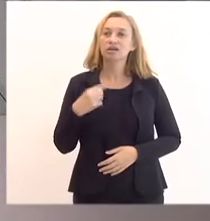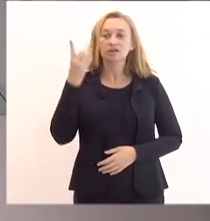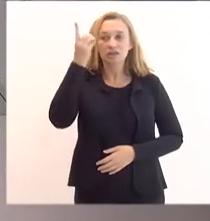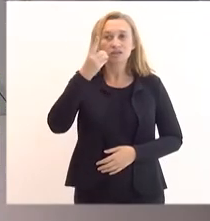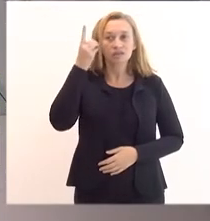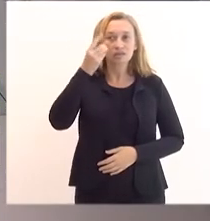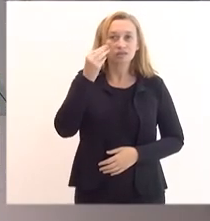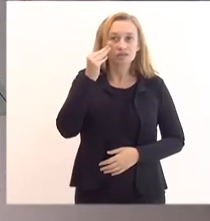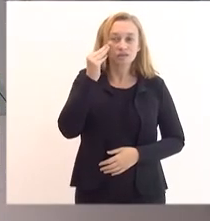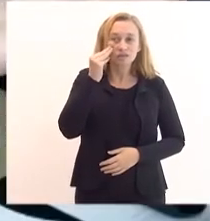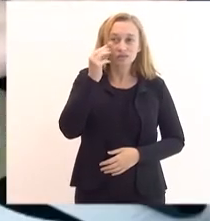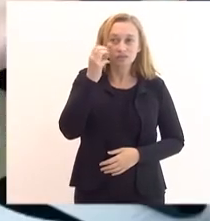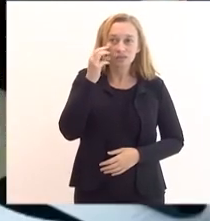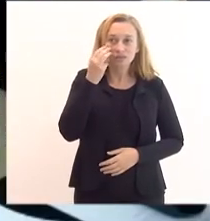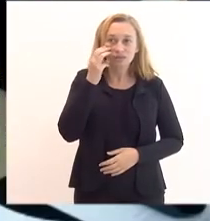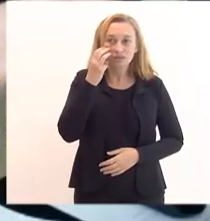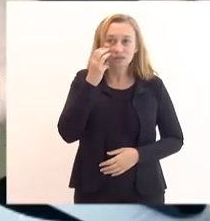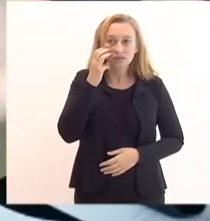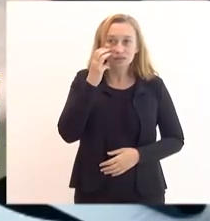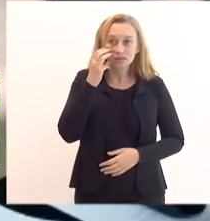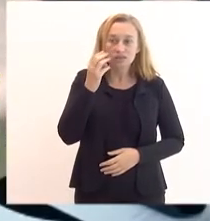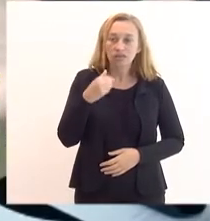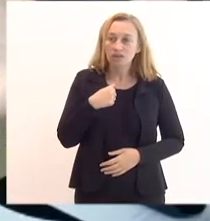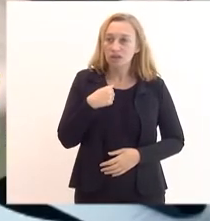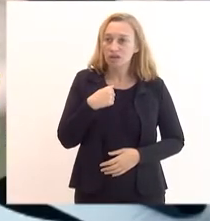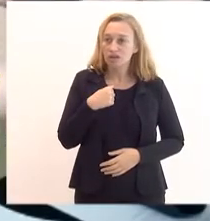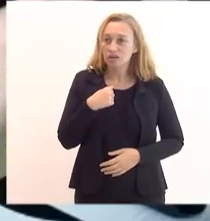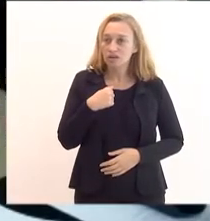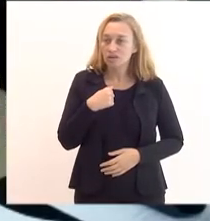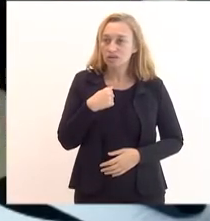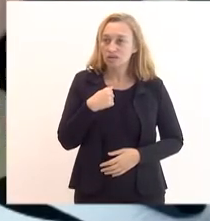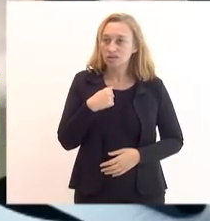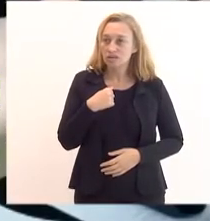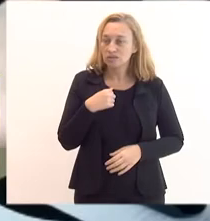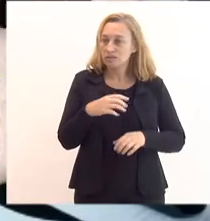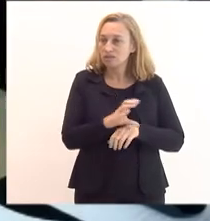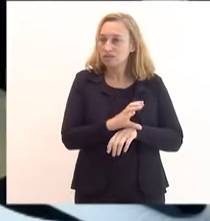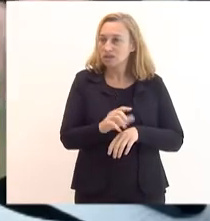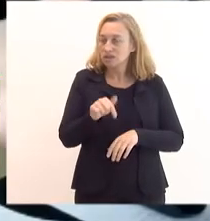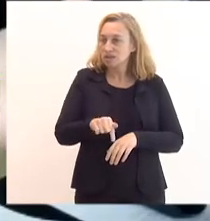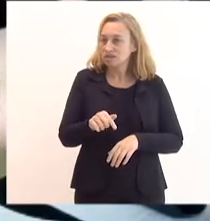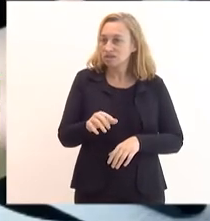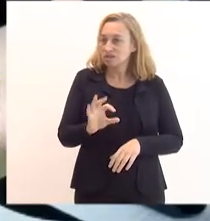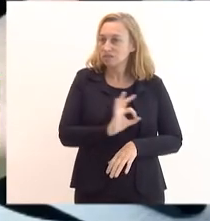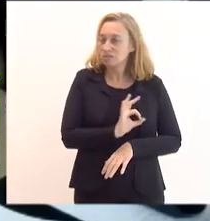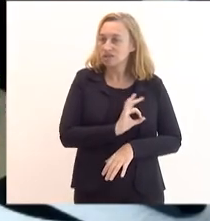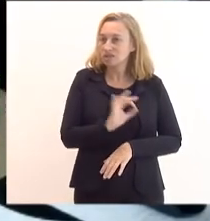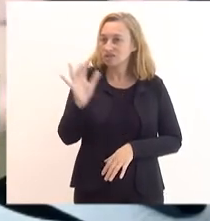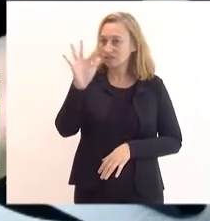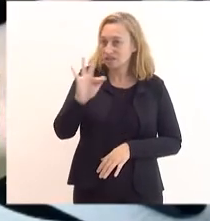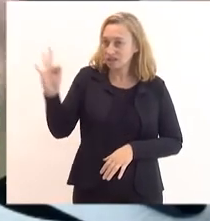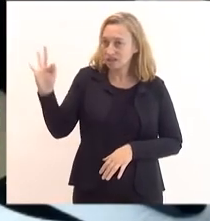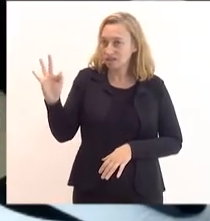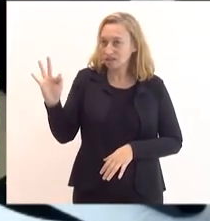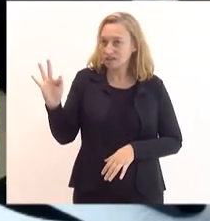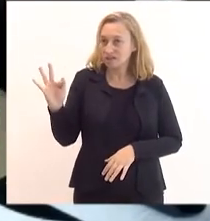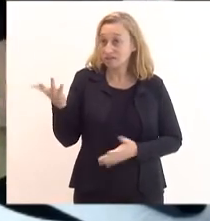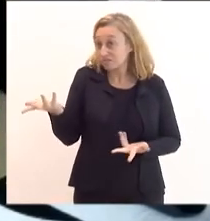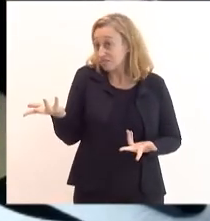Valdec. Não, outra coisa, matéria não pode computar o voto. Matéria inconstitucional. Aqui não é a Polícia Federal, aqui não é o Ministério do Exército. Matéria